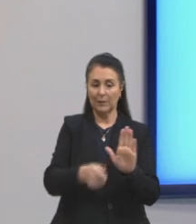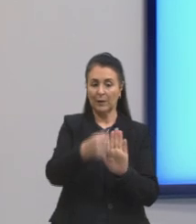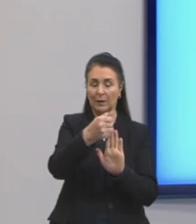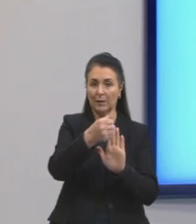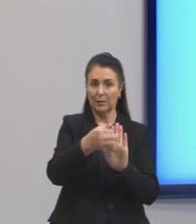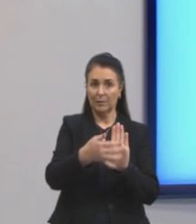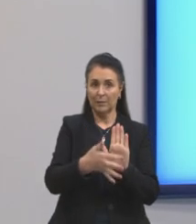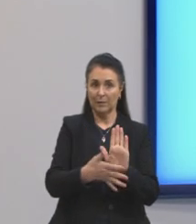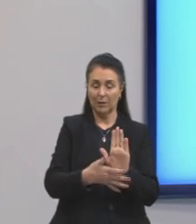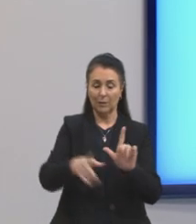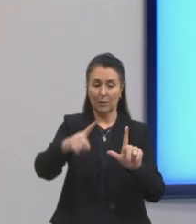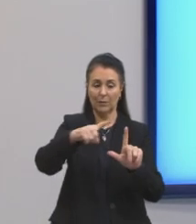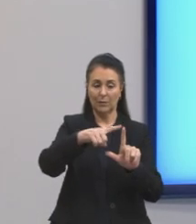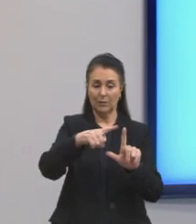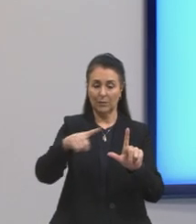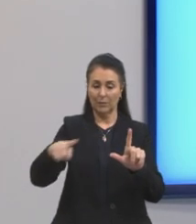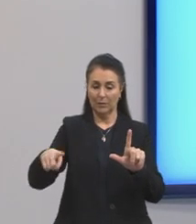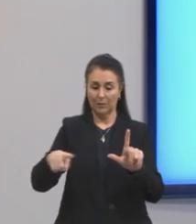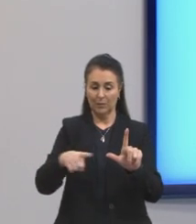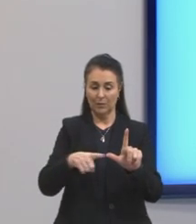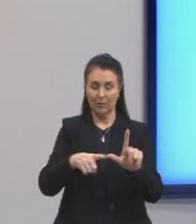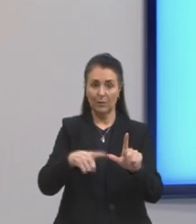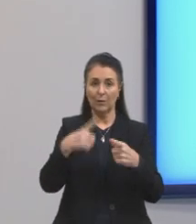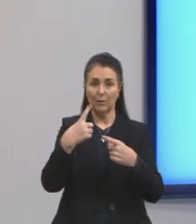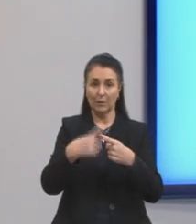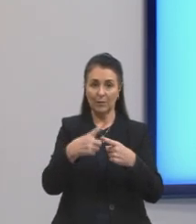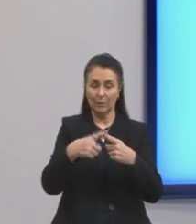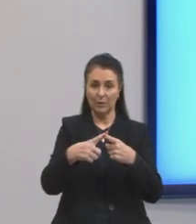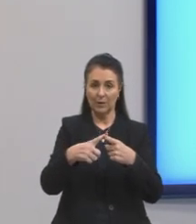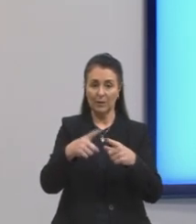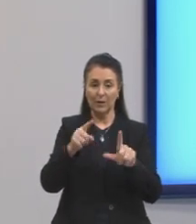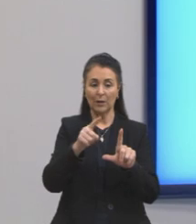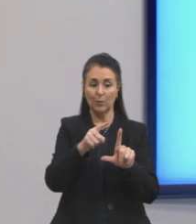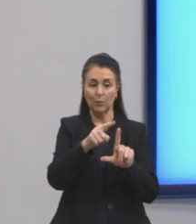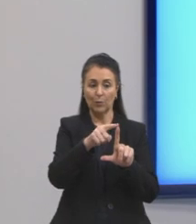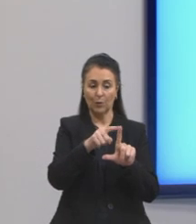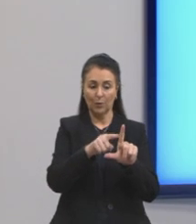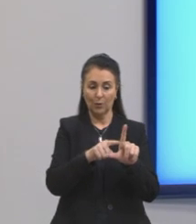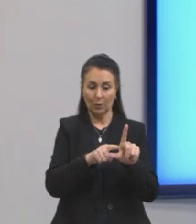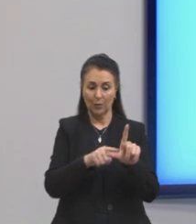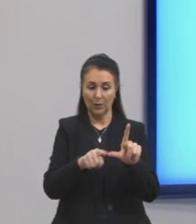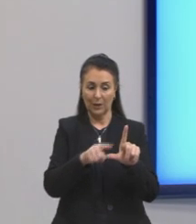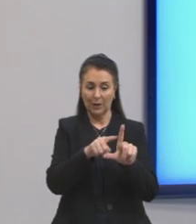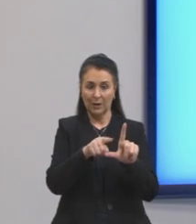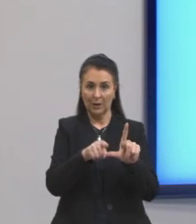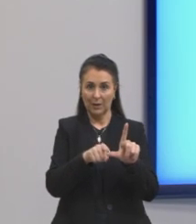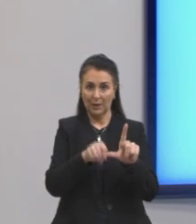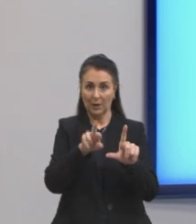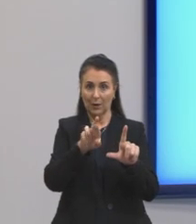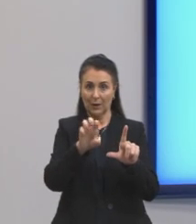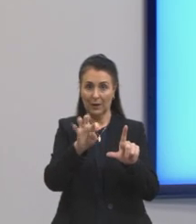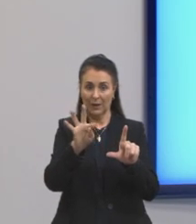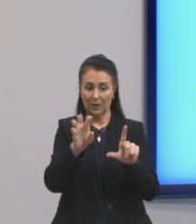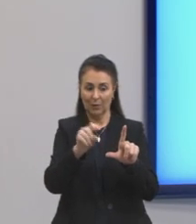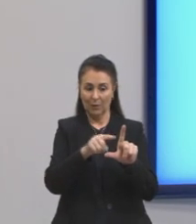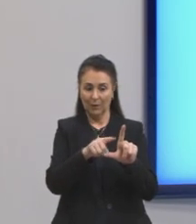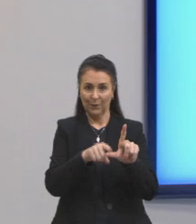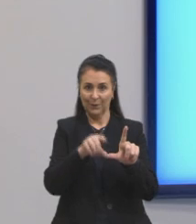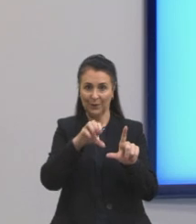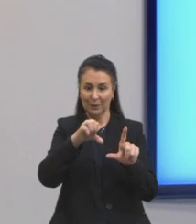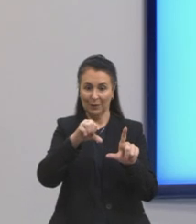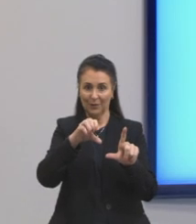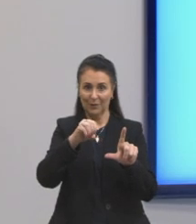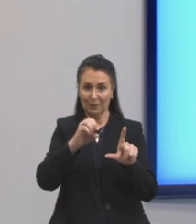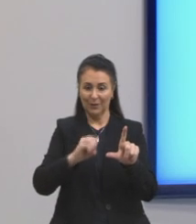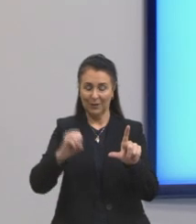dele é triângulo retângulo justamente porque ele tem um ângulo reto vejam bem essa simbologia essa simbologia